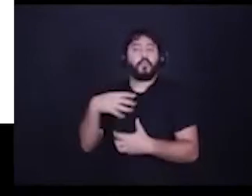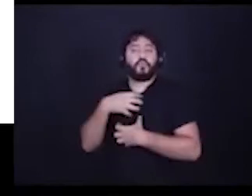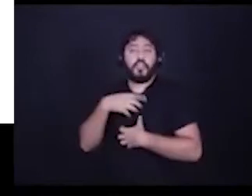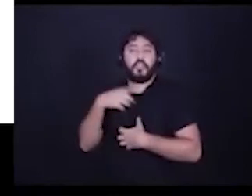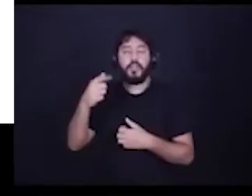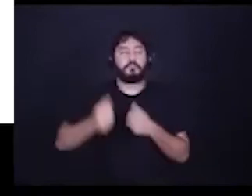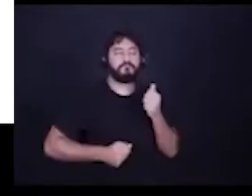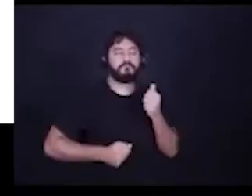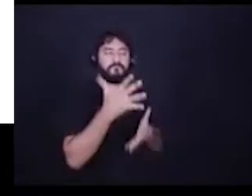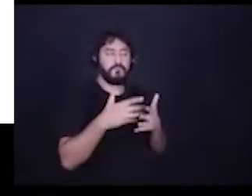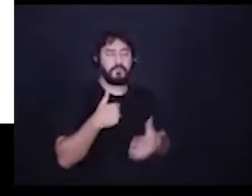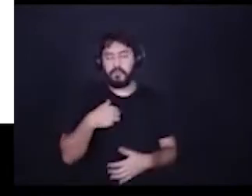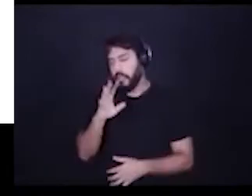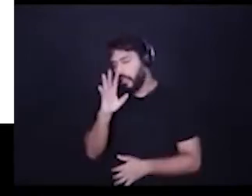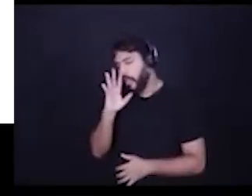eu fiquei muito